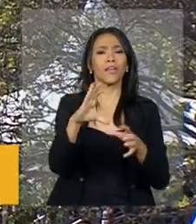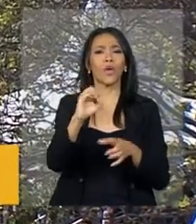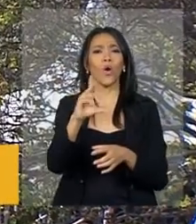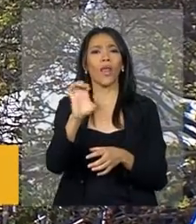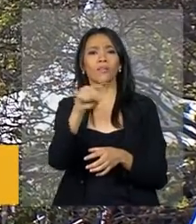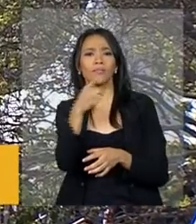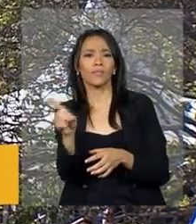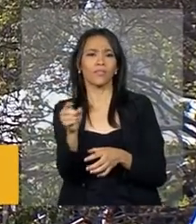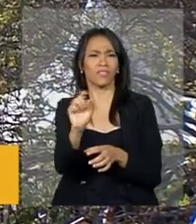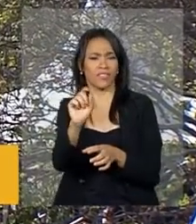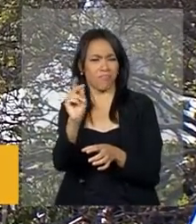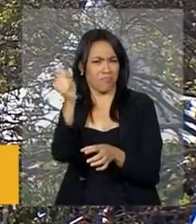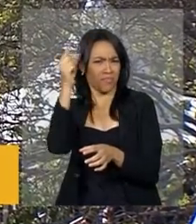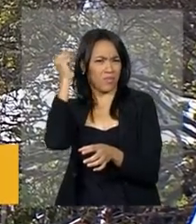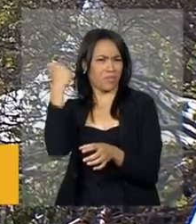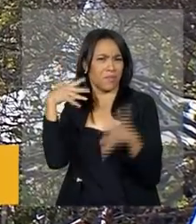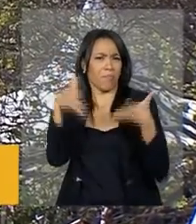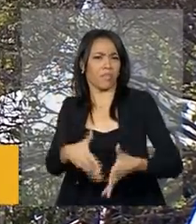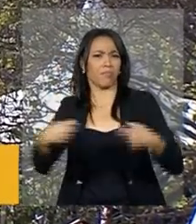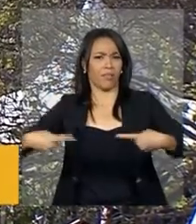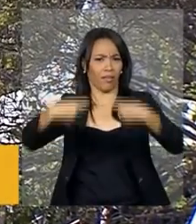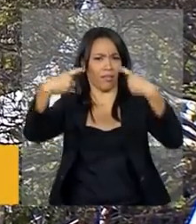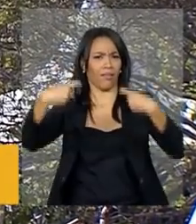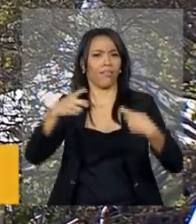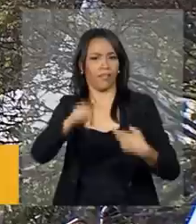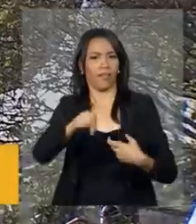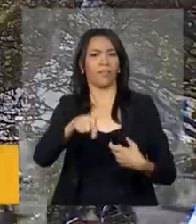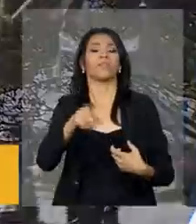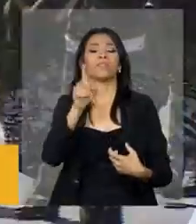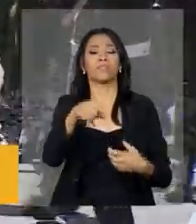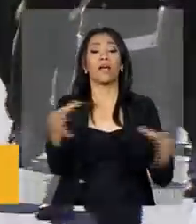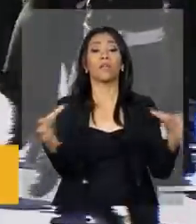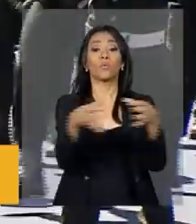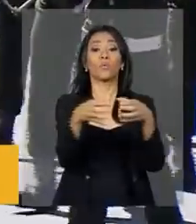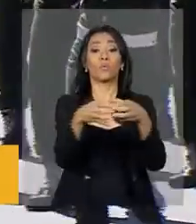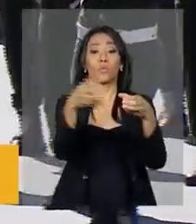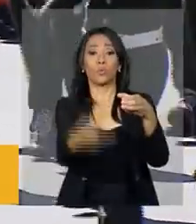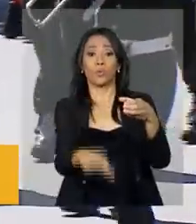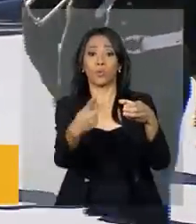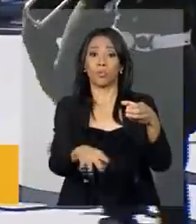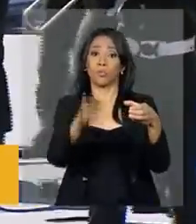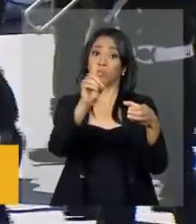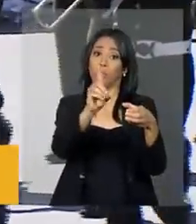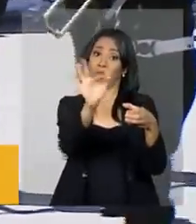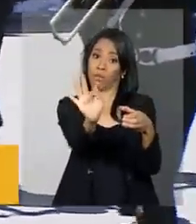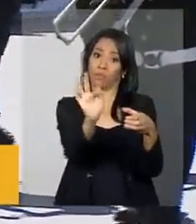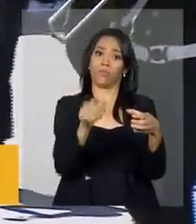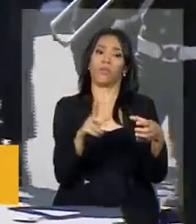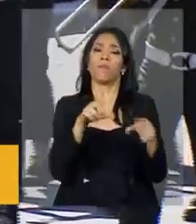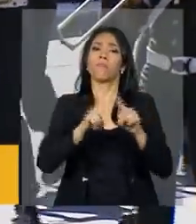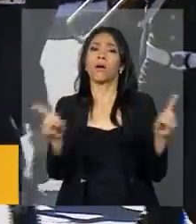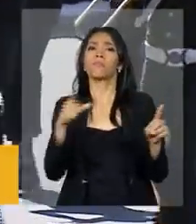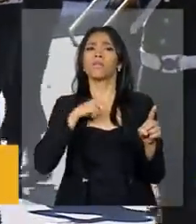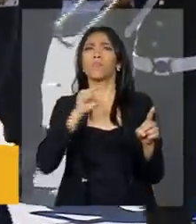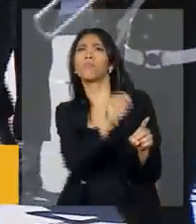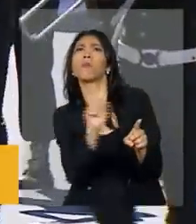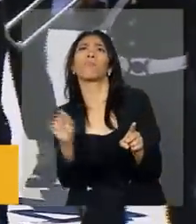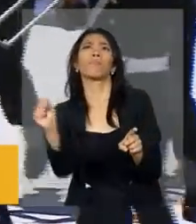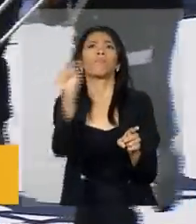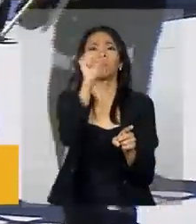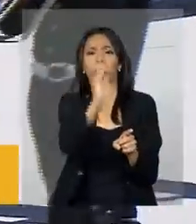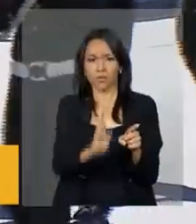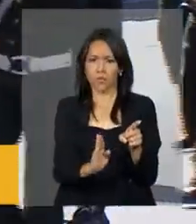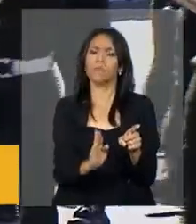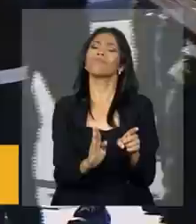né? Isso, essa é a seção do Distrito Federal. Mas nós temos pelo todo o Brasil